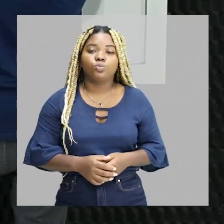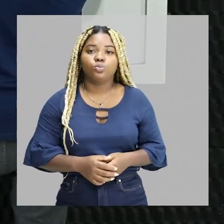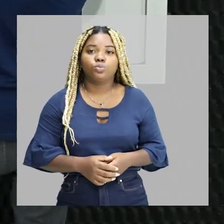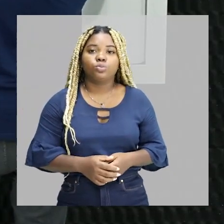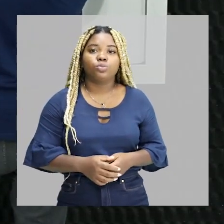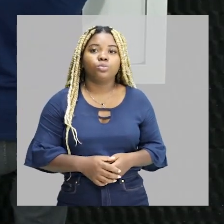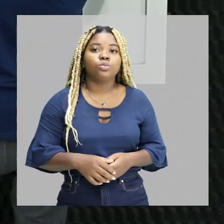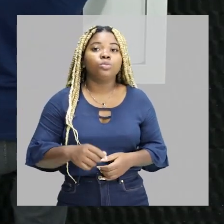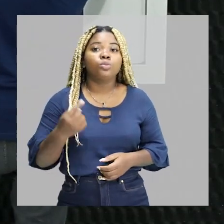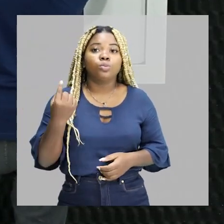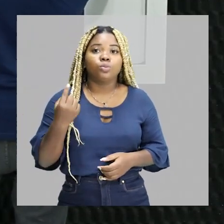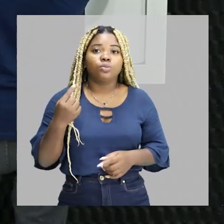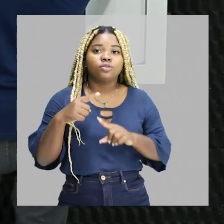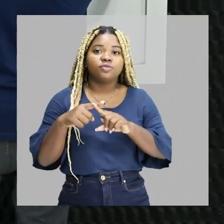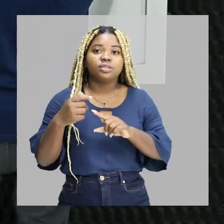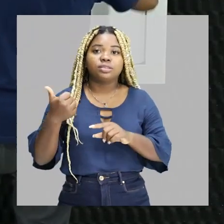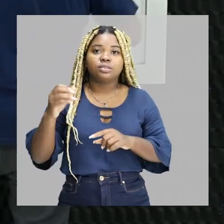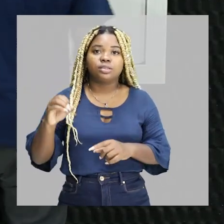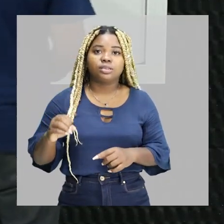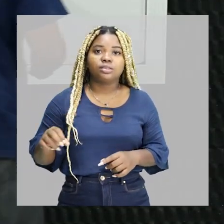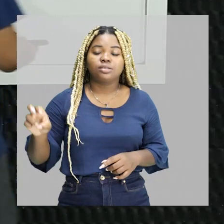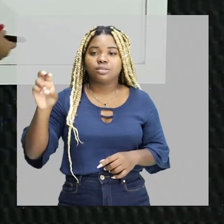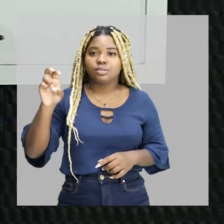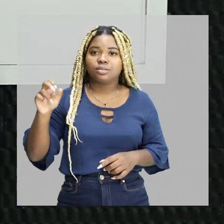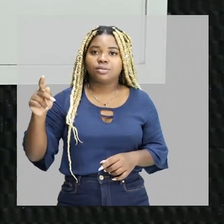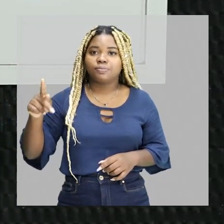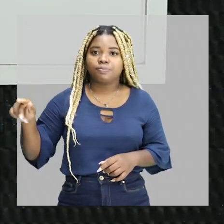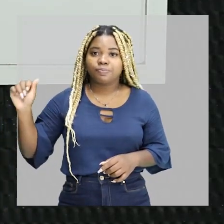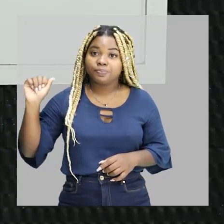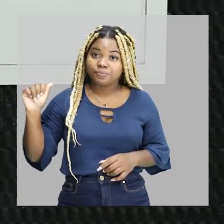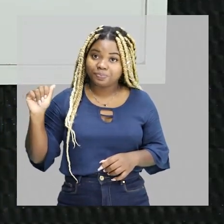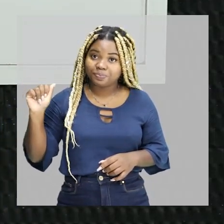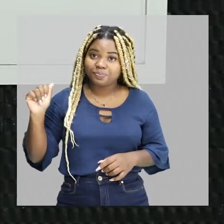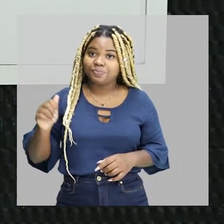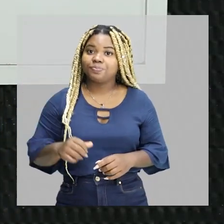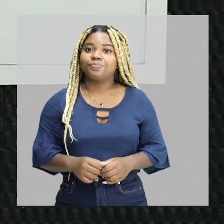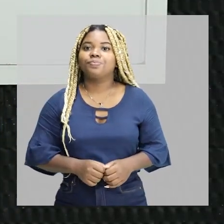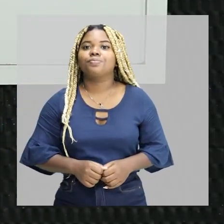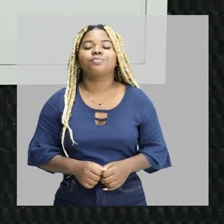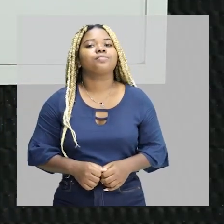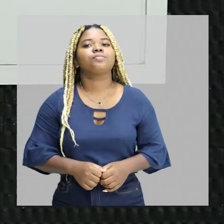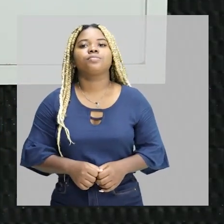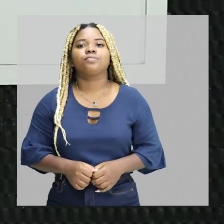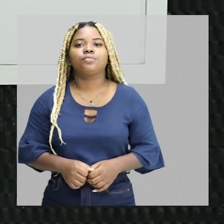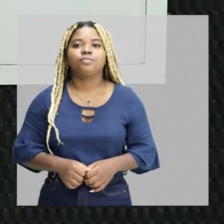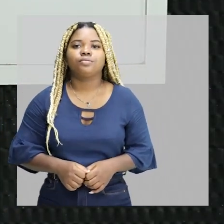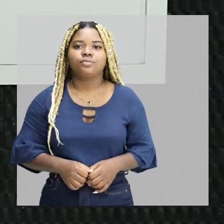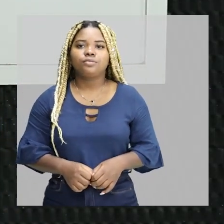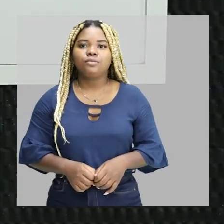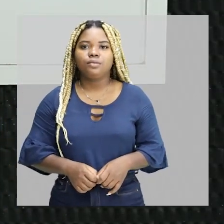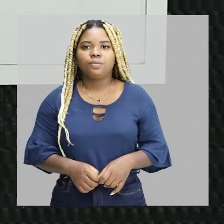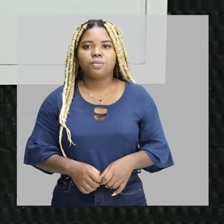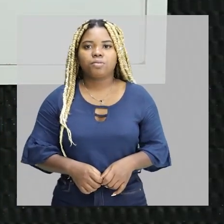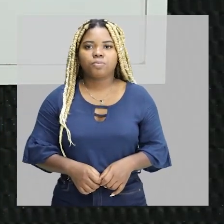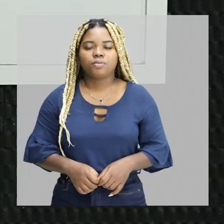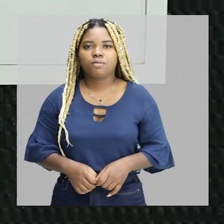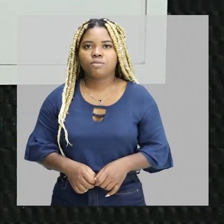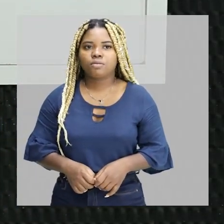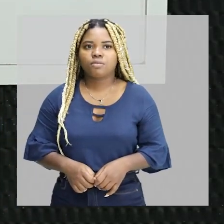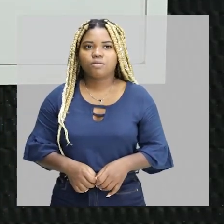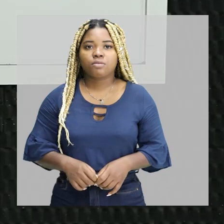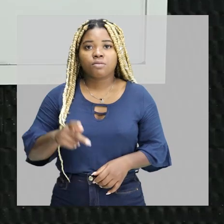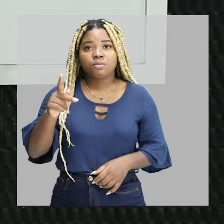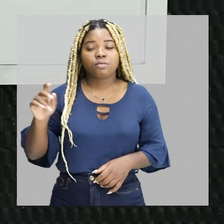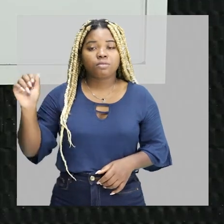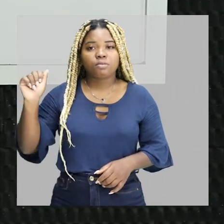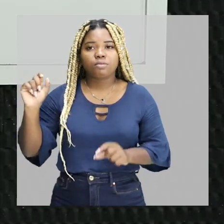vezes 10 a quinta Pascal, né? Ok? 1 vezes 10 a quinta Pascal. Esse